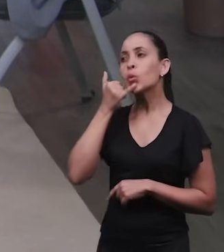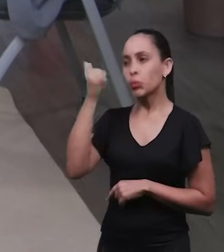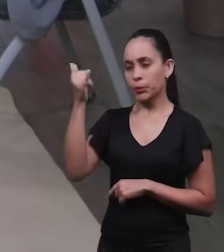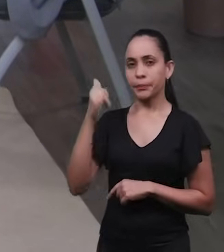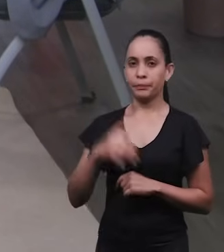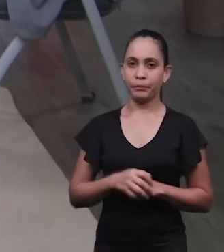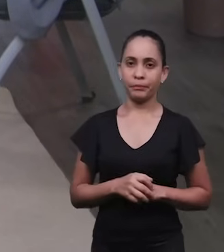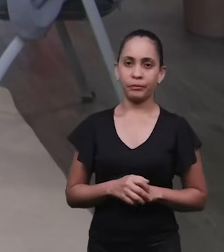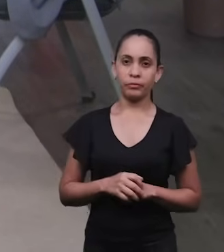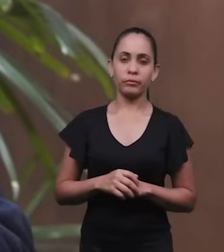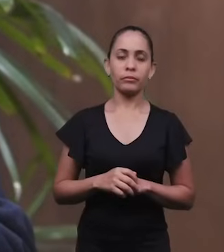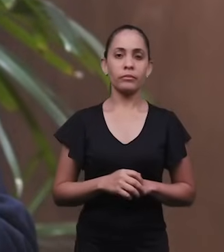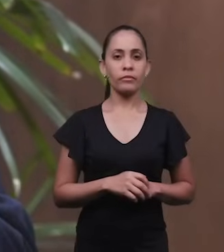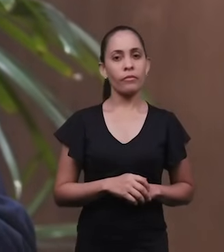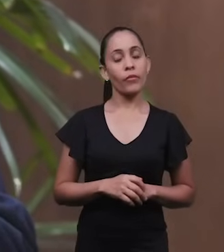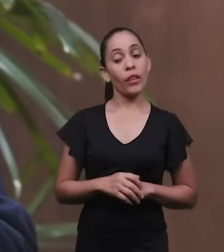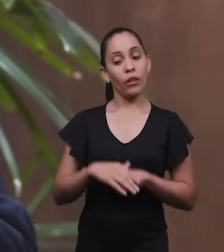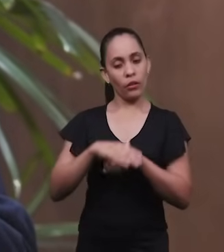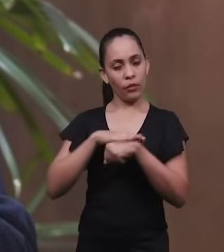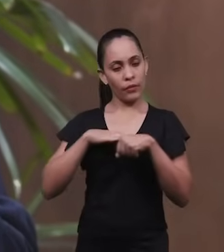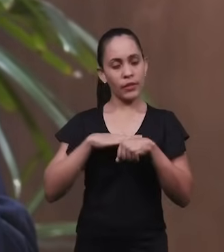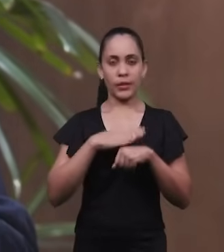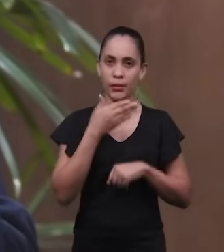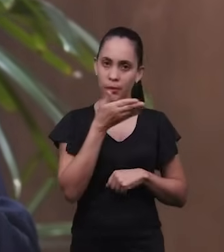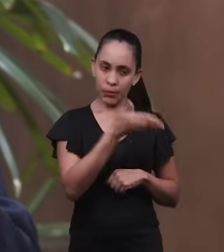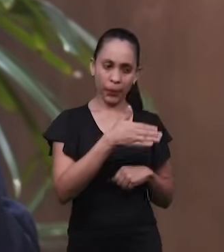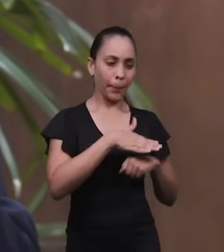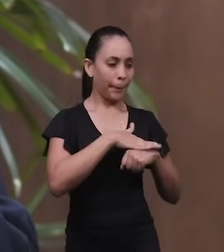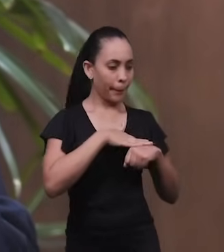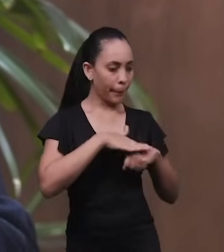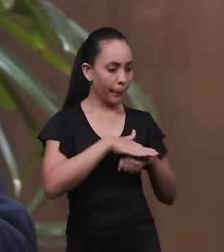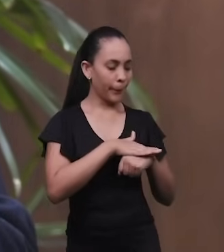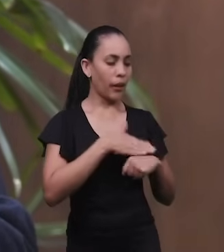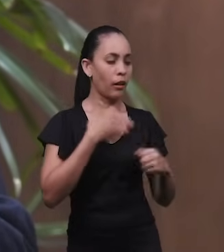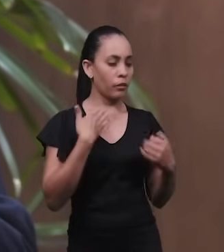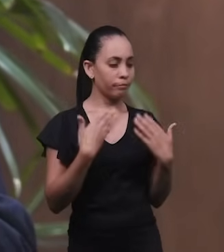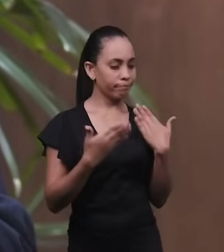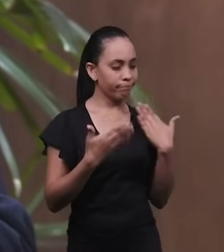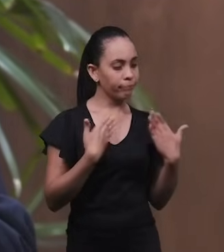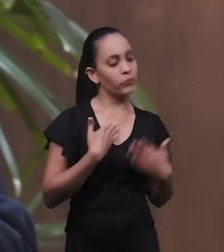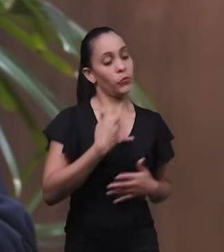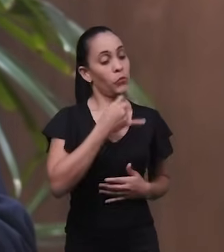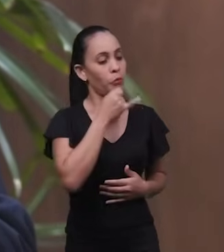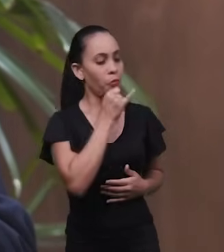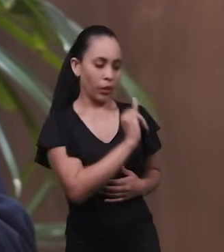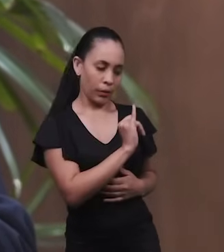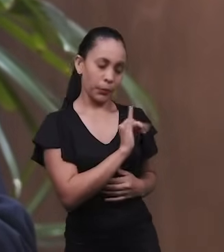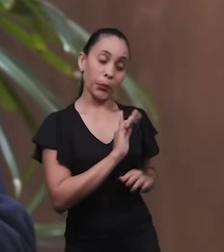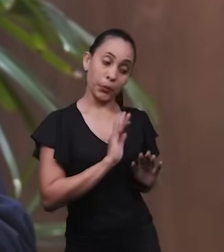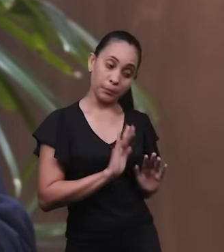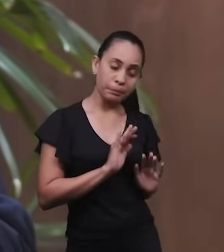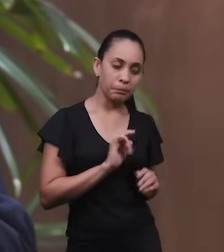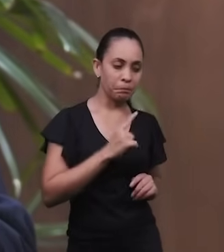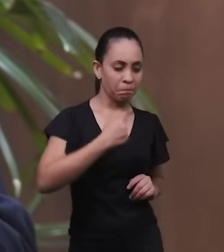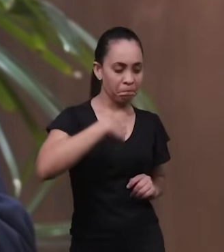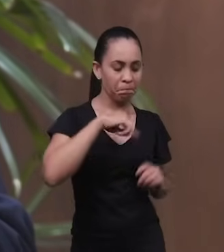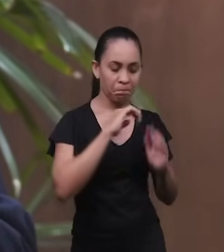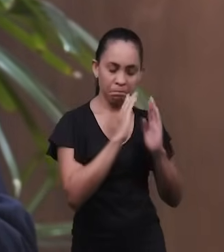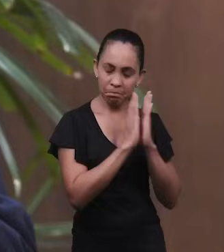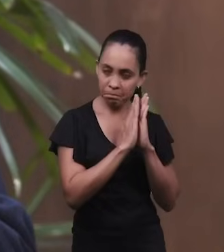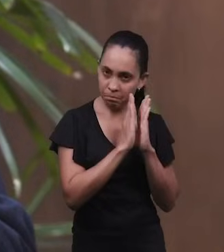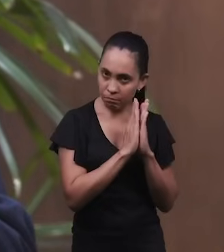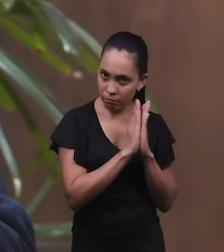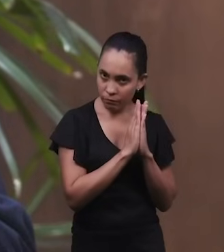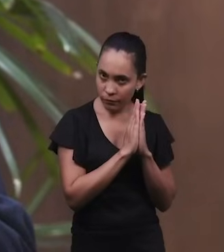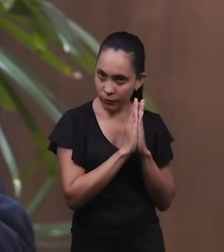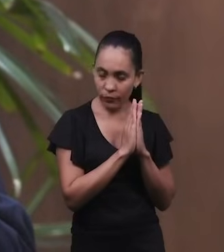número, ligando para nós. E conversando com ela ali, eu falei assim com ela: olha, nós vamos